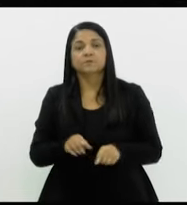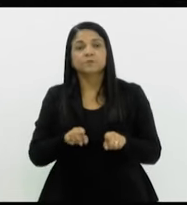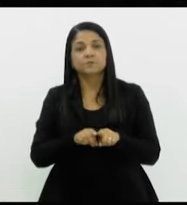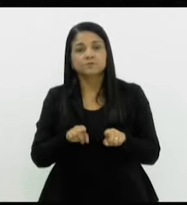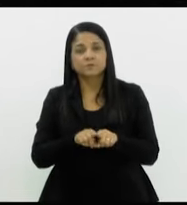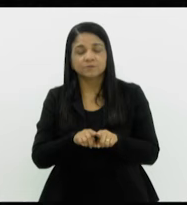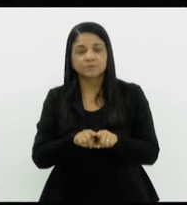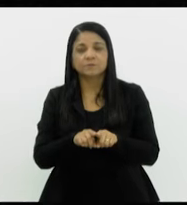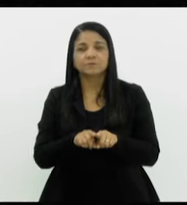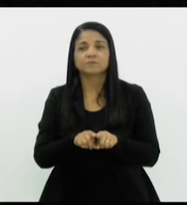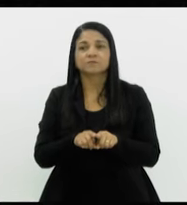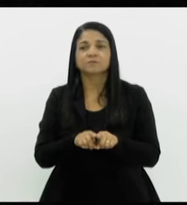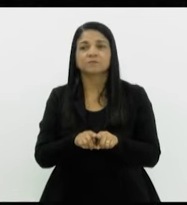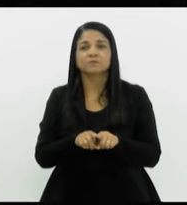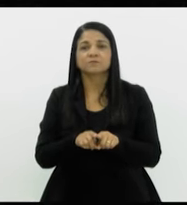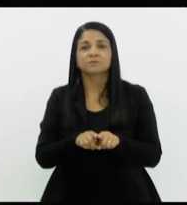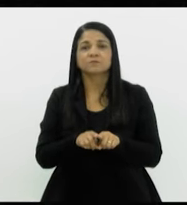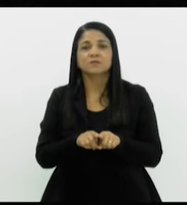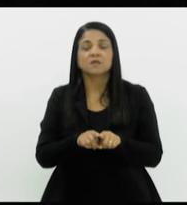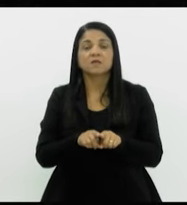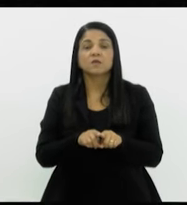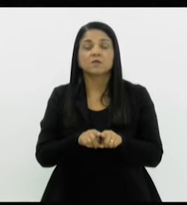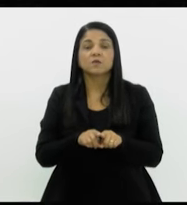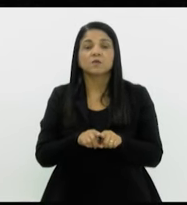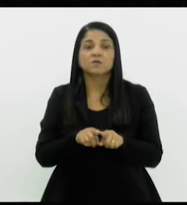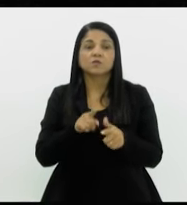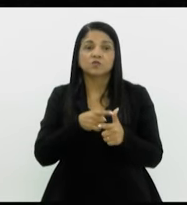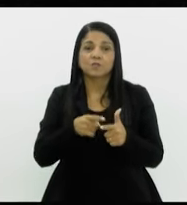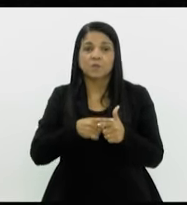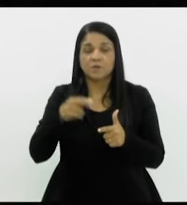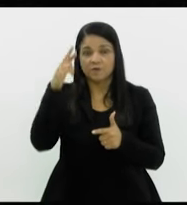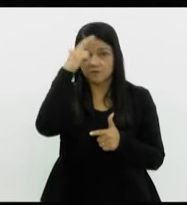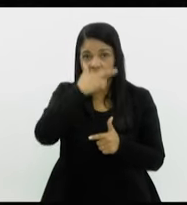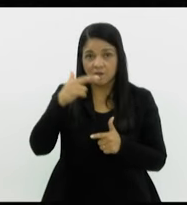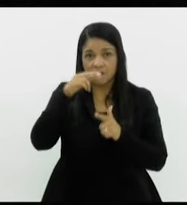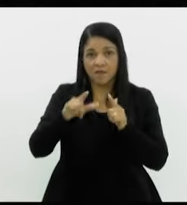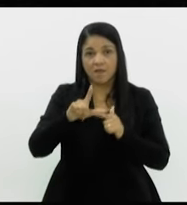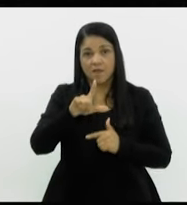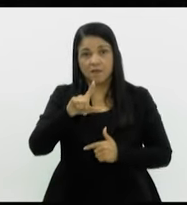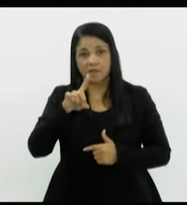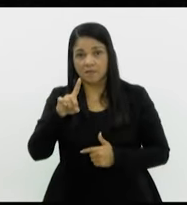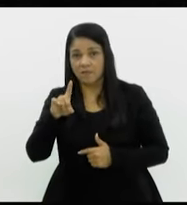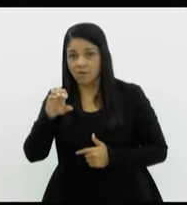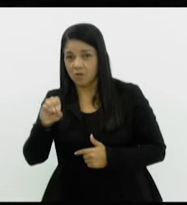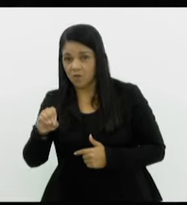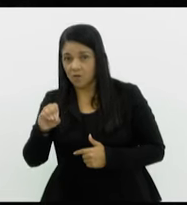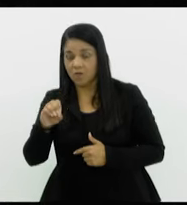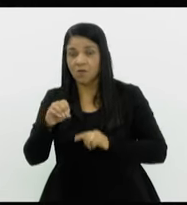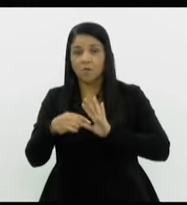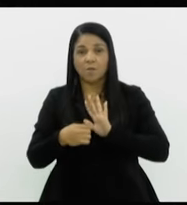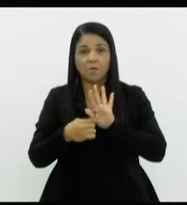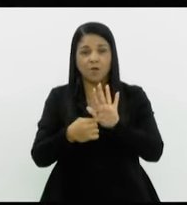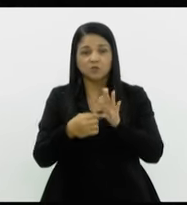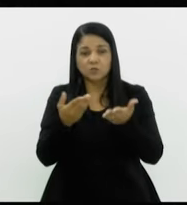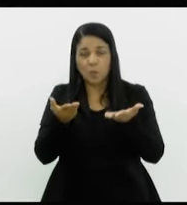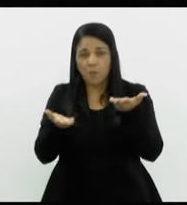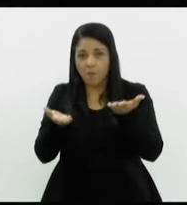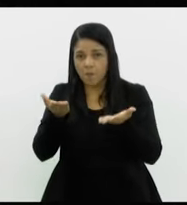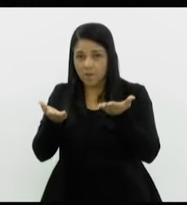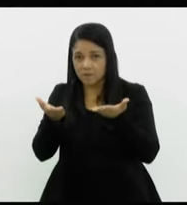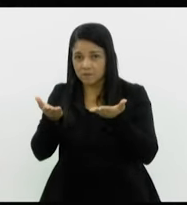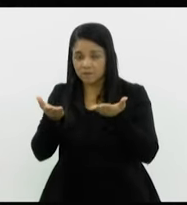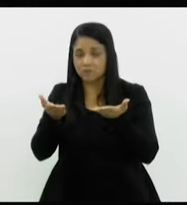situação fiscal do Estado do Rio de Janeiro, a LDO apresenta um balanço que, apesar de não